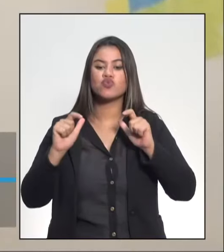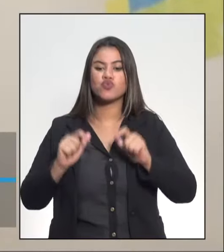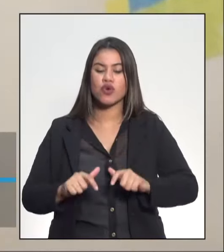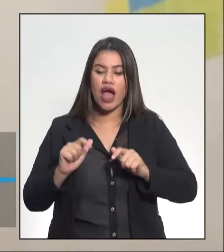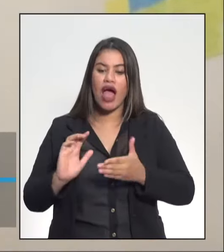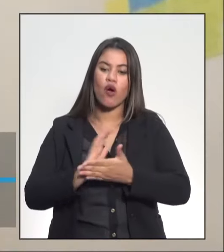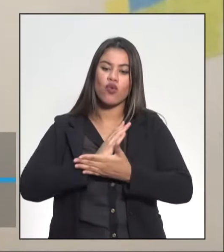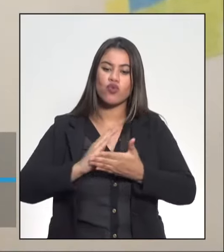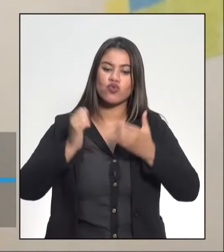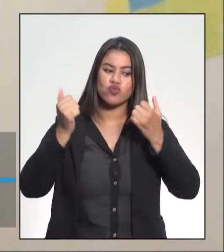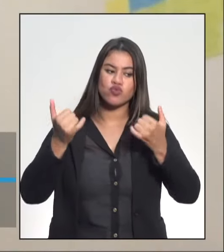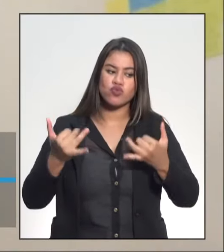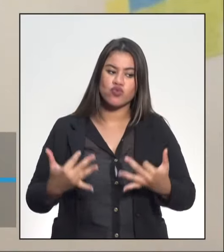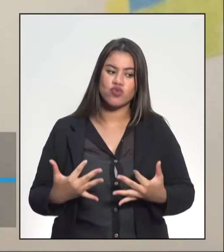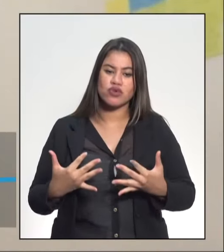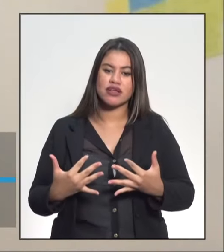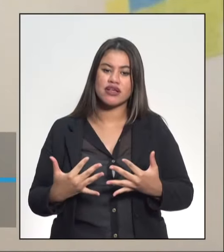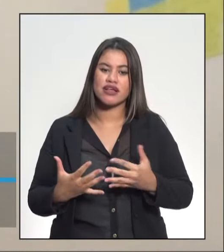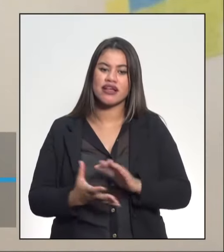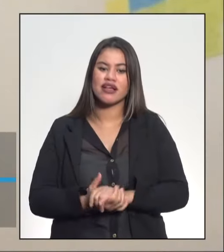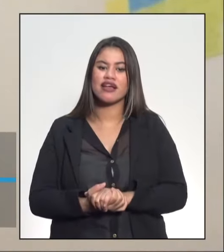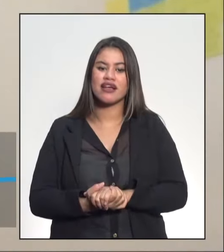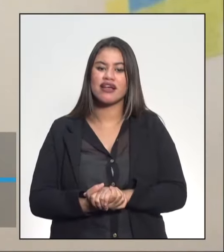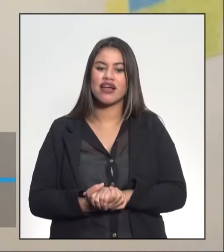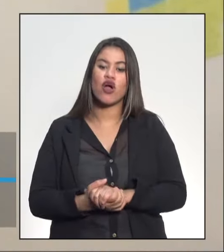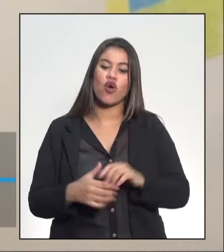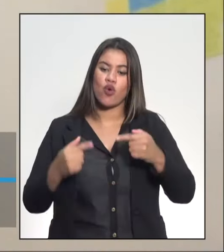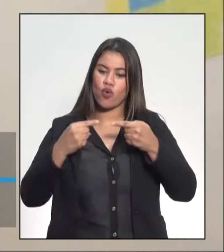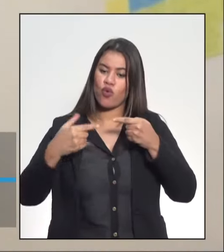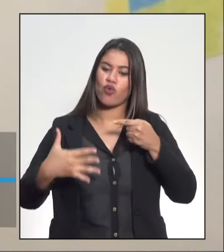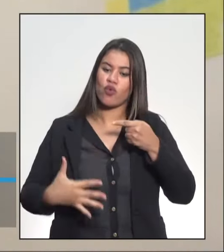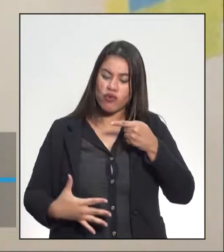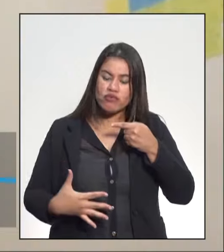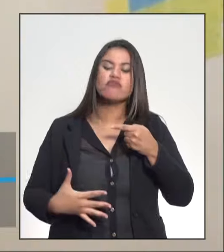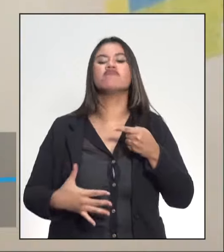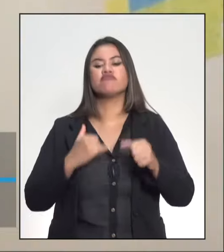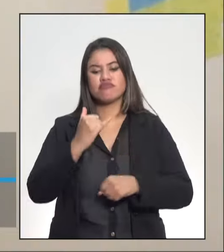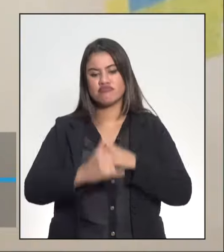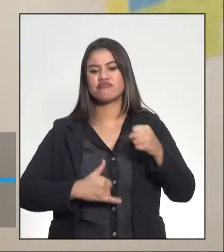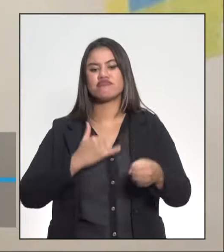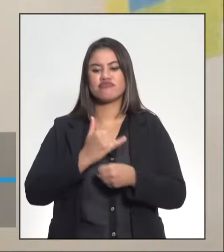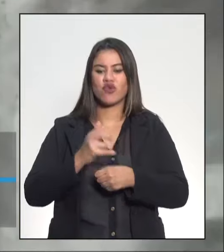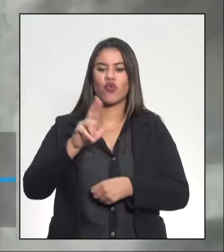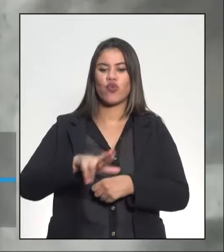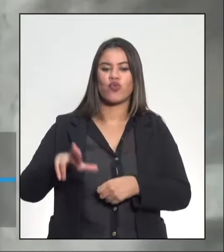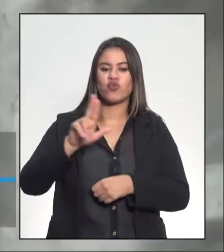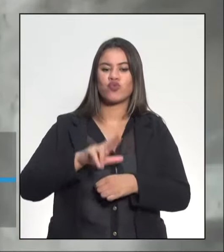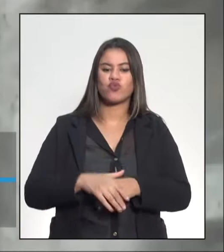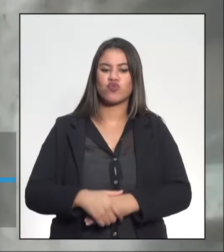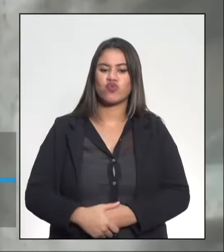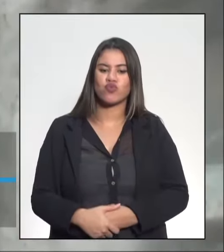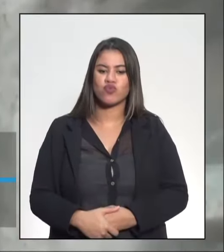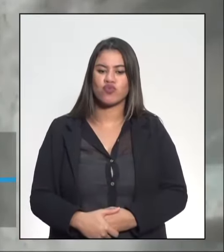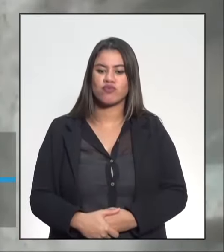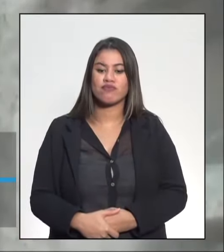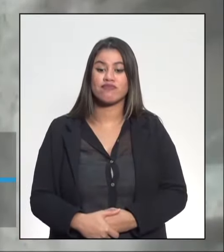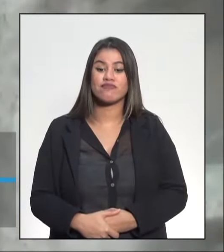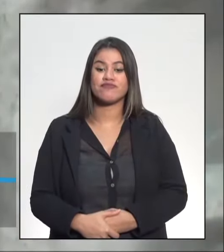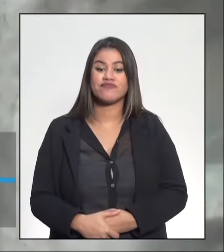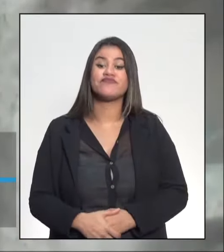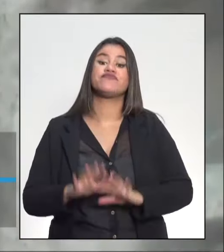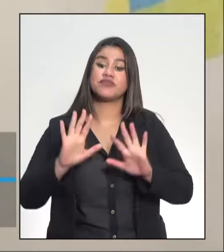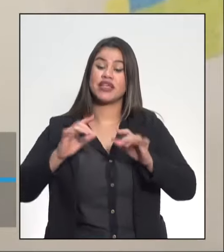gente colocando. Marcelo falou no Google. No Google, na internet. Perfeito. E olha que legal, no